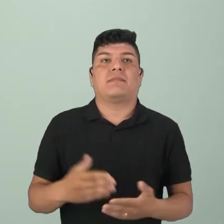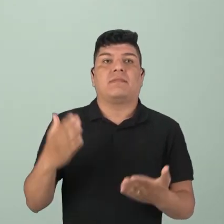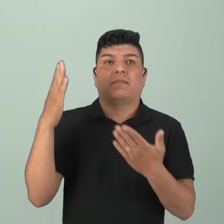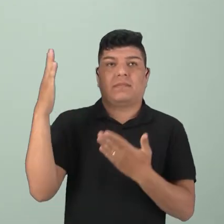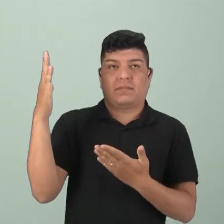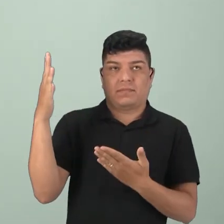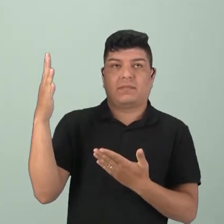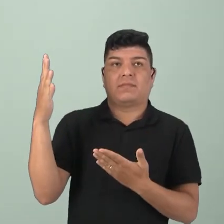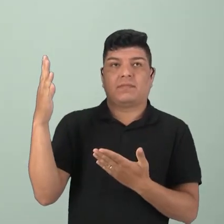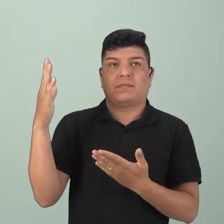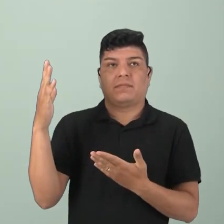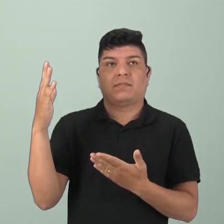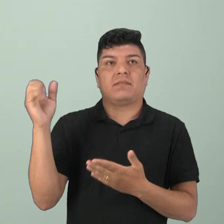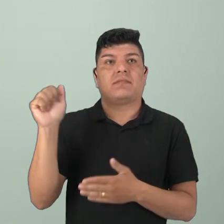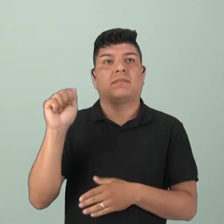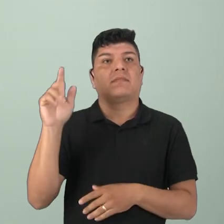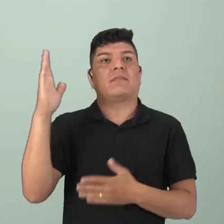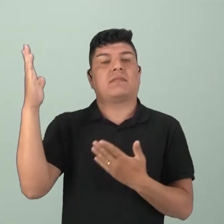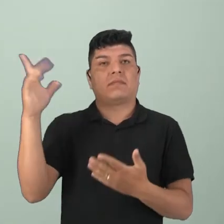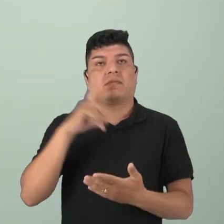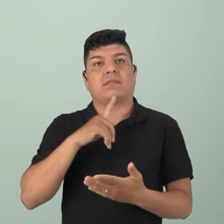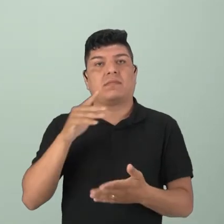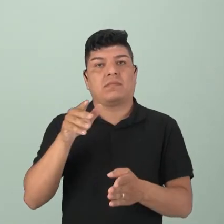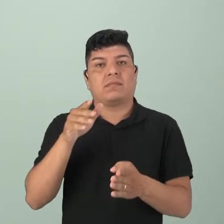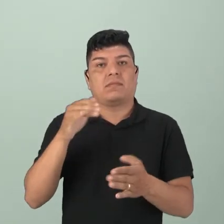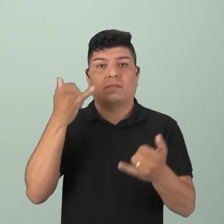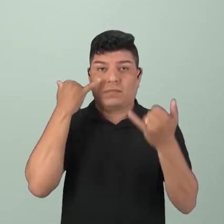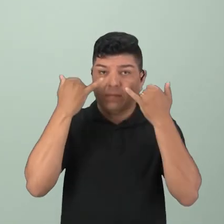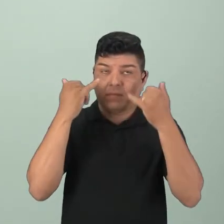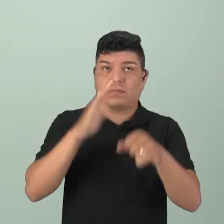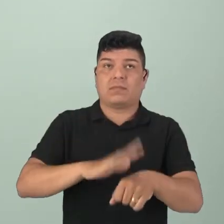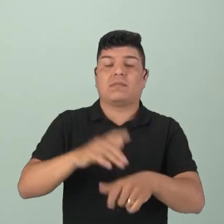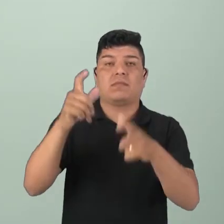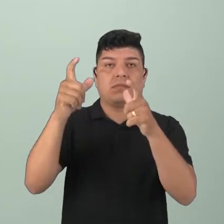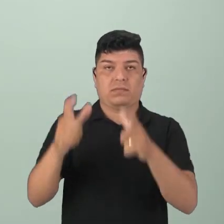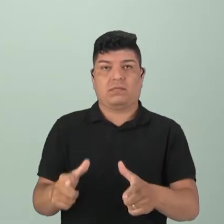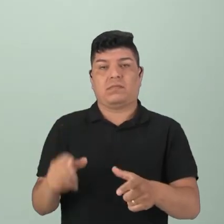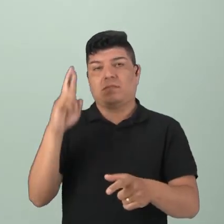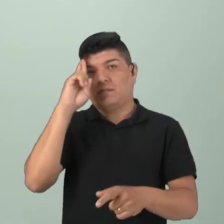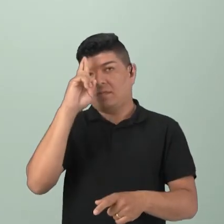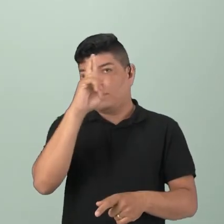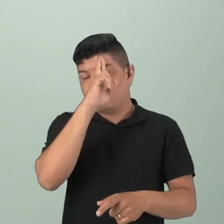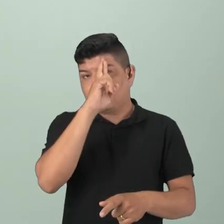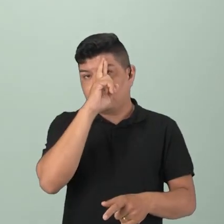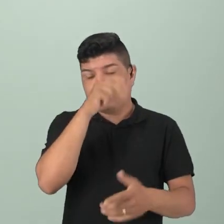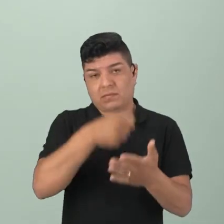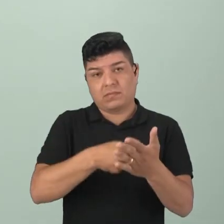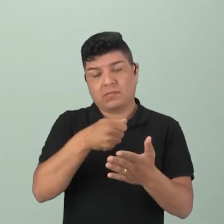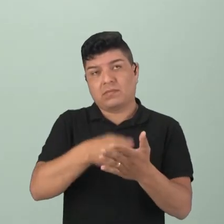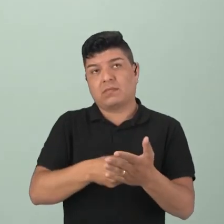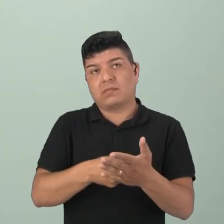do Acre, vocês terão mais informações sobre essas etnias, localidade, história e